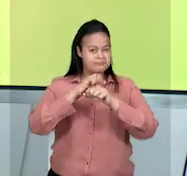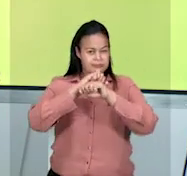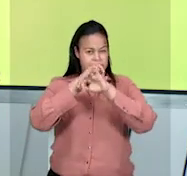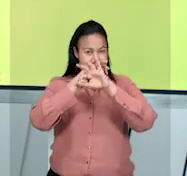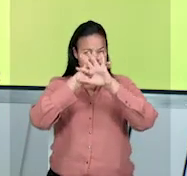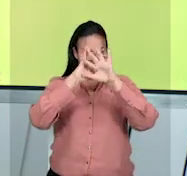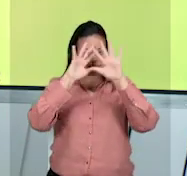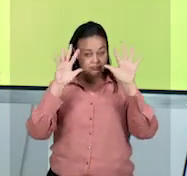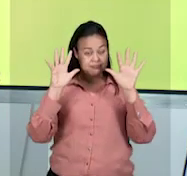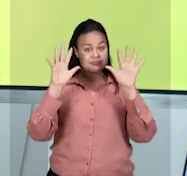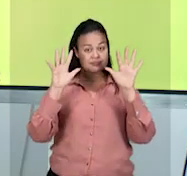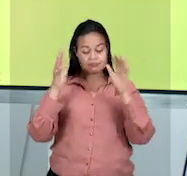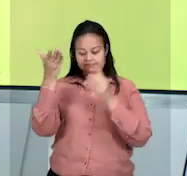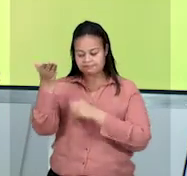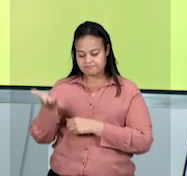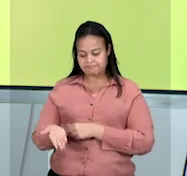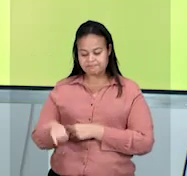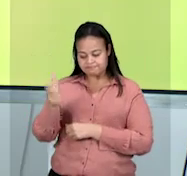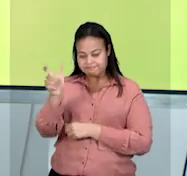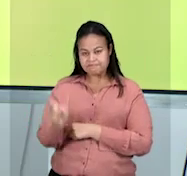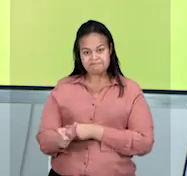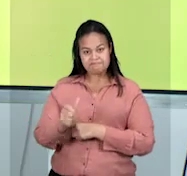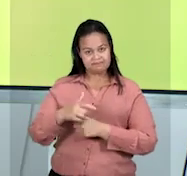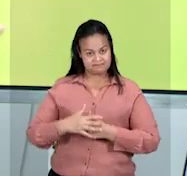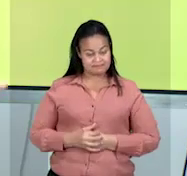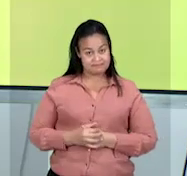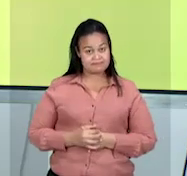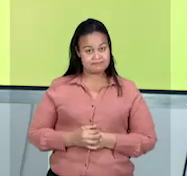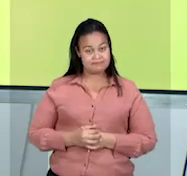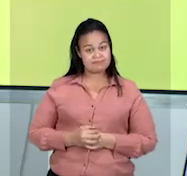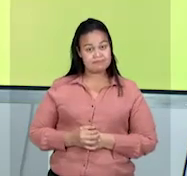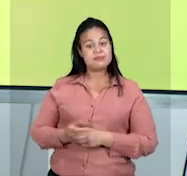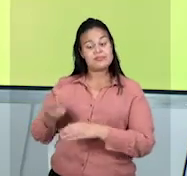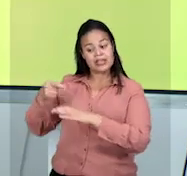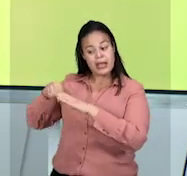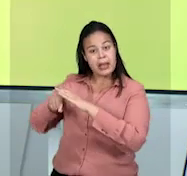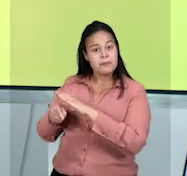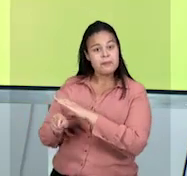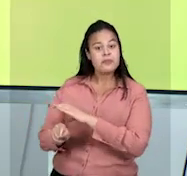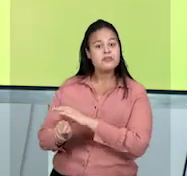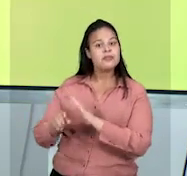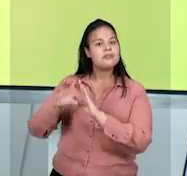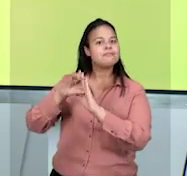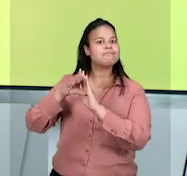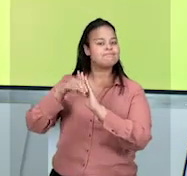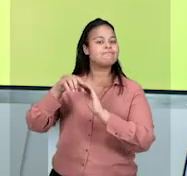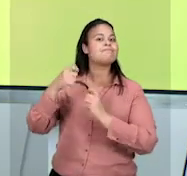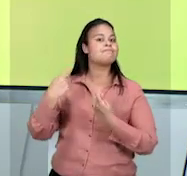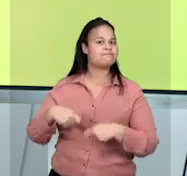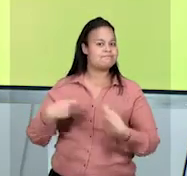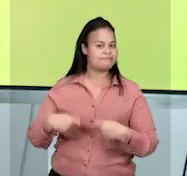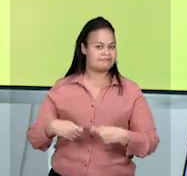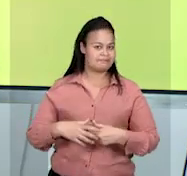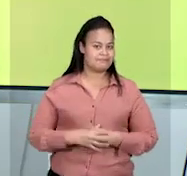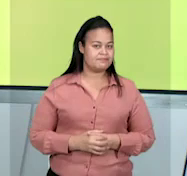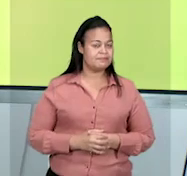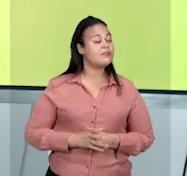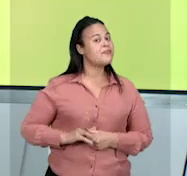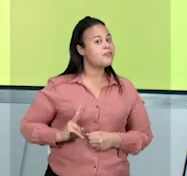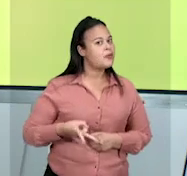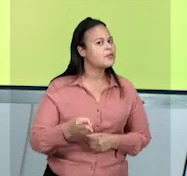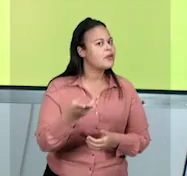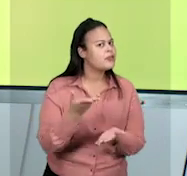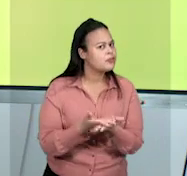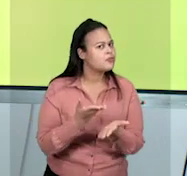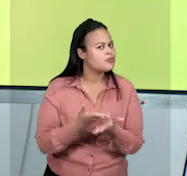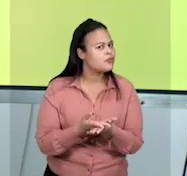entender este homem, de aprofundar neste conceito. Vamos continuar o nosso estudo para ver se